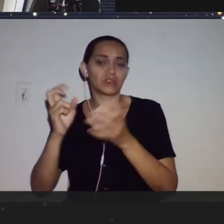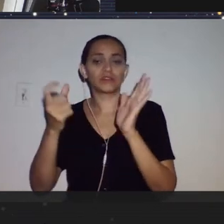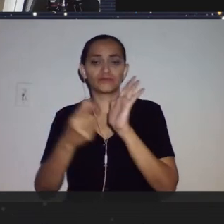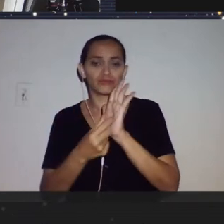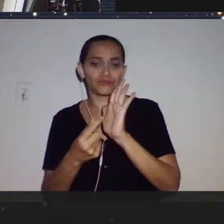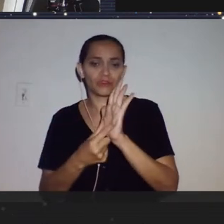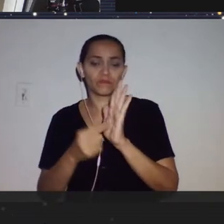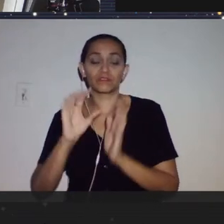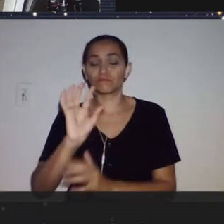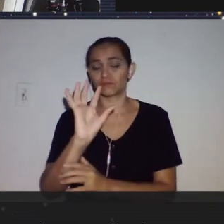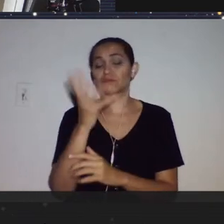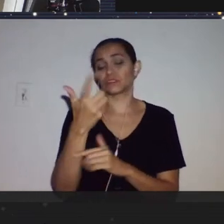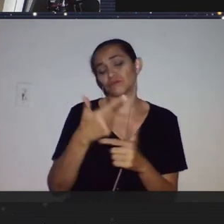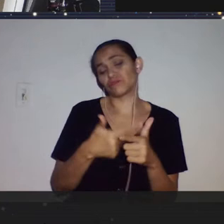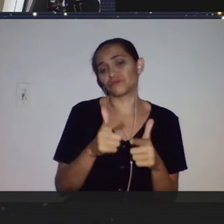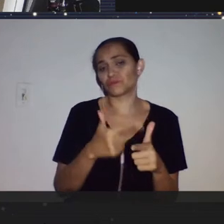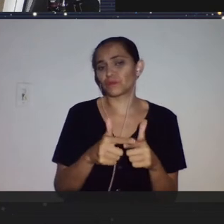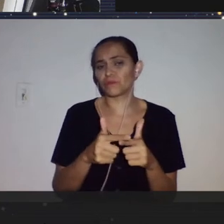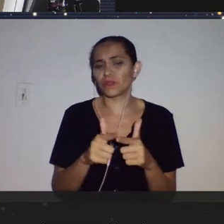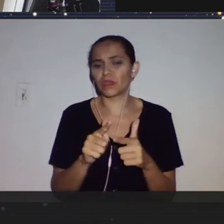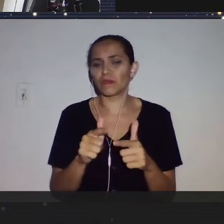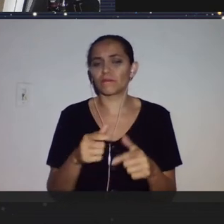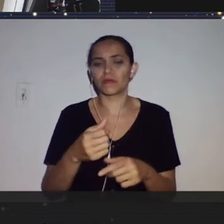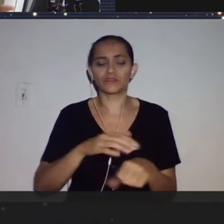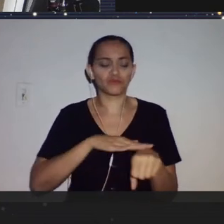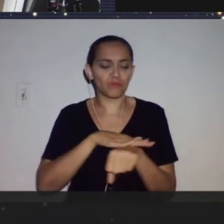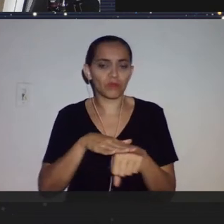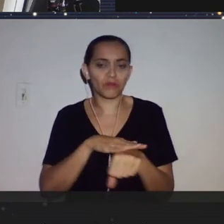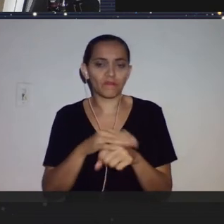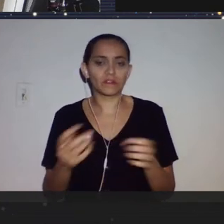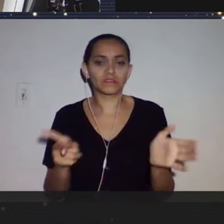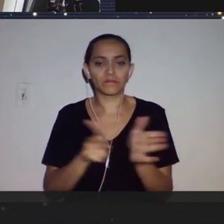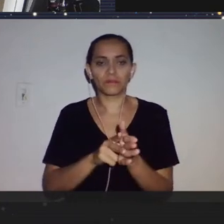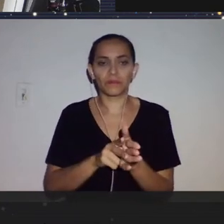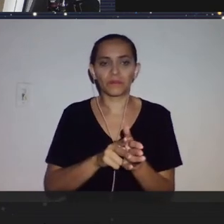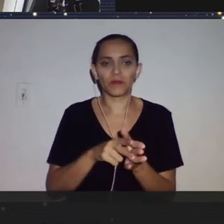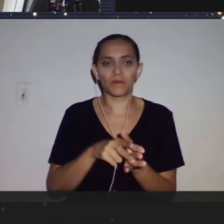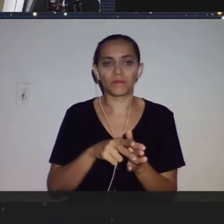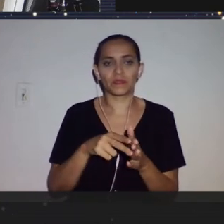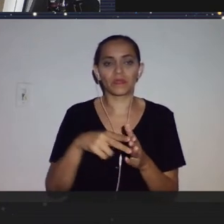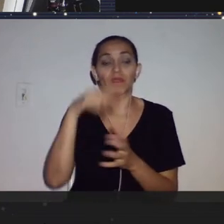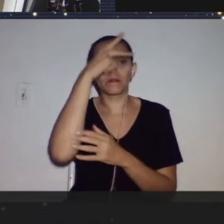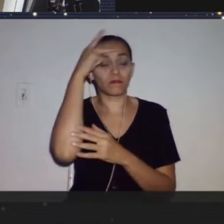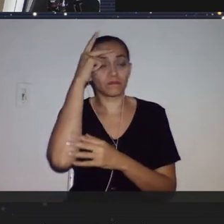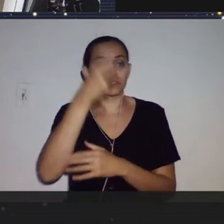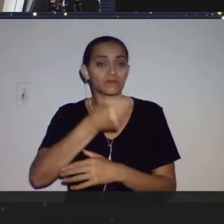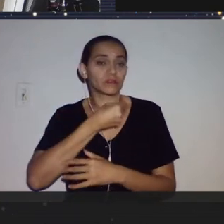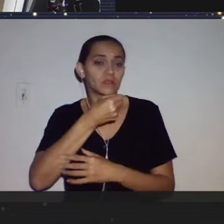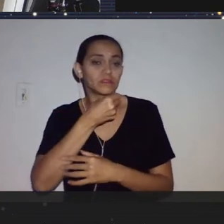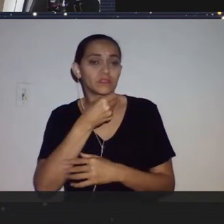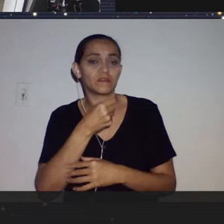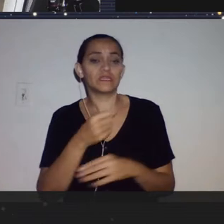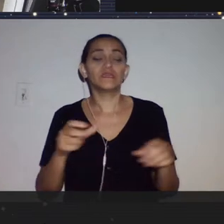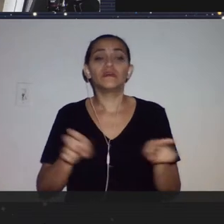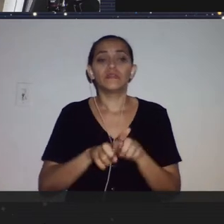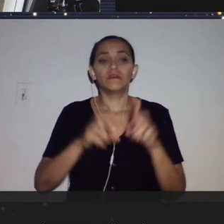dado um tempo, uma conversa com a pessoa que está entrevistando, e questão de comunicação,